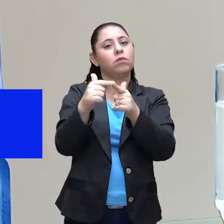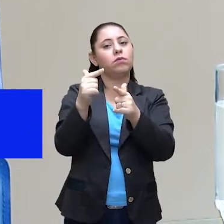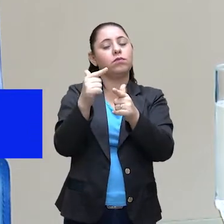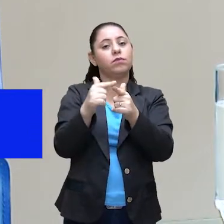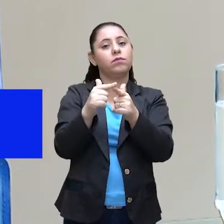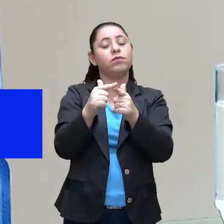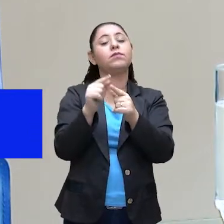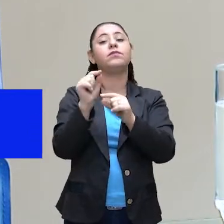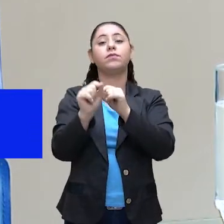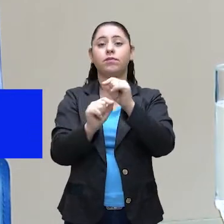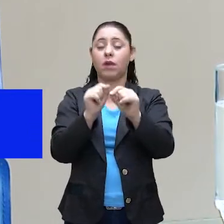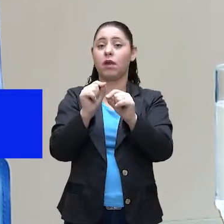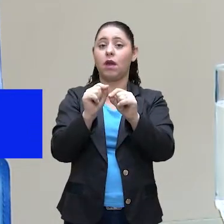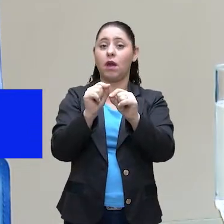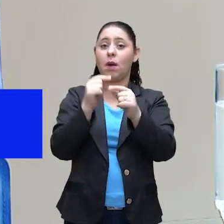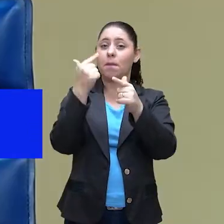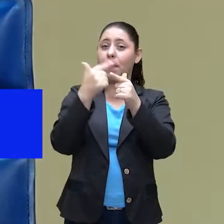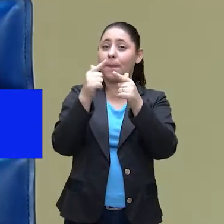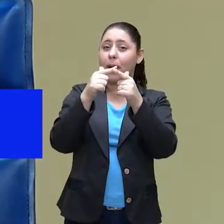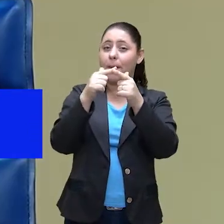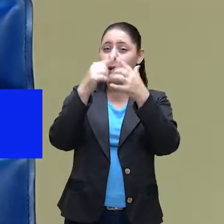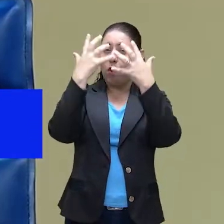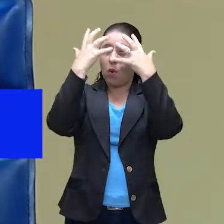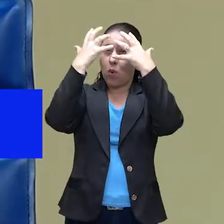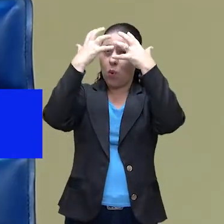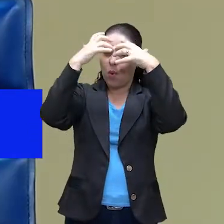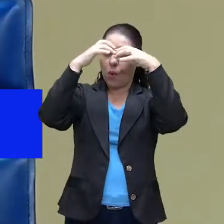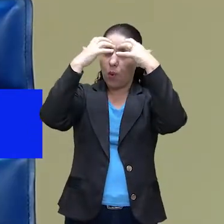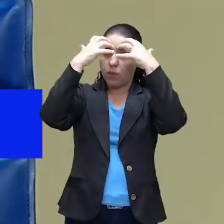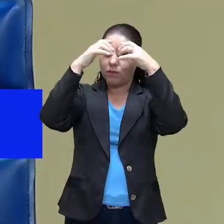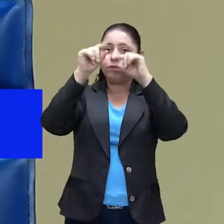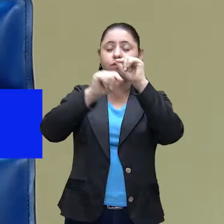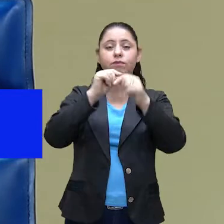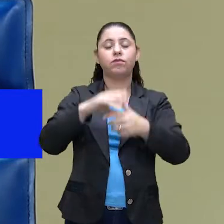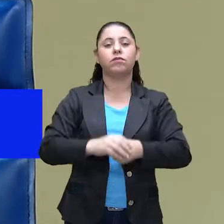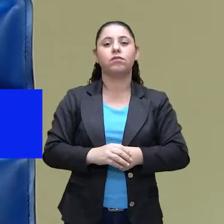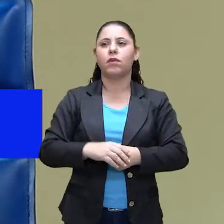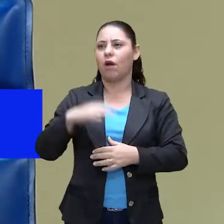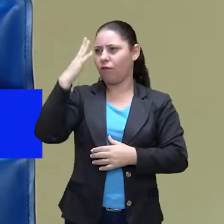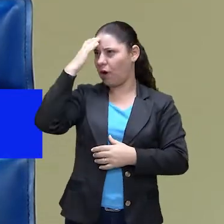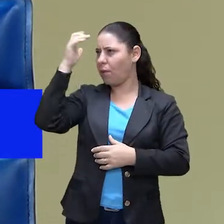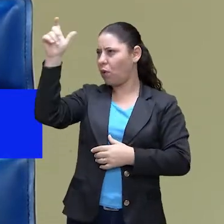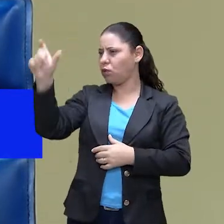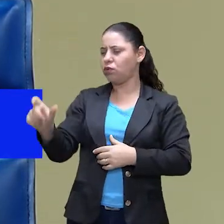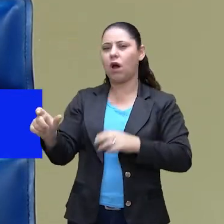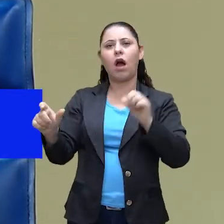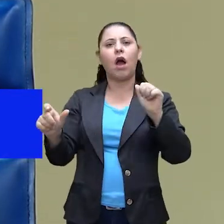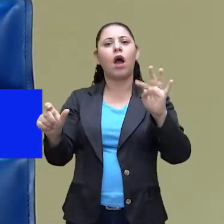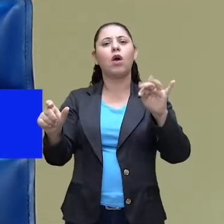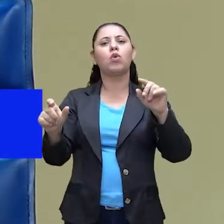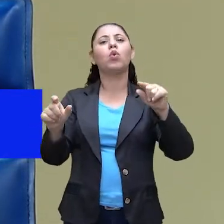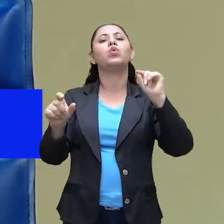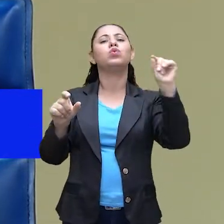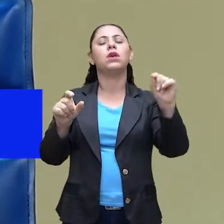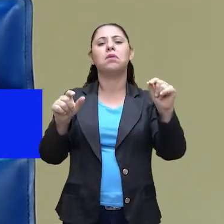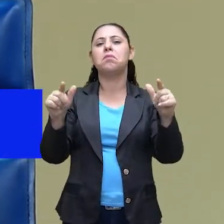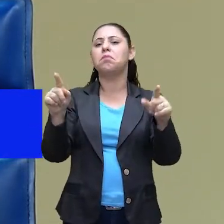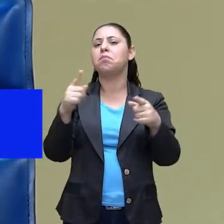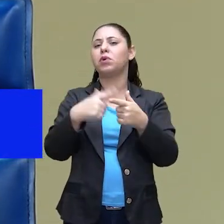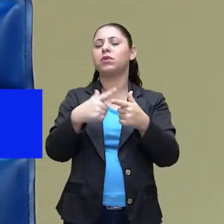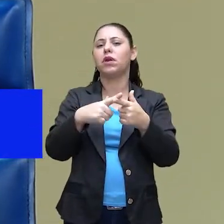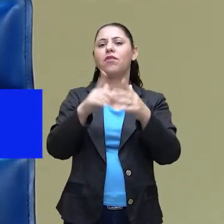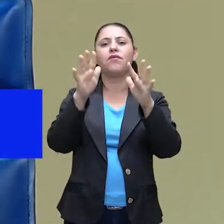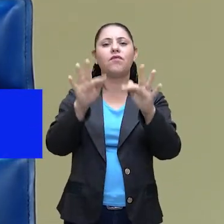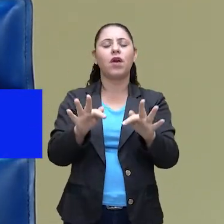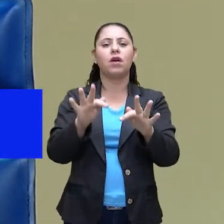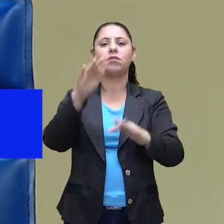sendo a lesão cerebral o motivo. No caso do ator Bruce Willis, o que isso pode mudar na carreira dele? Por que ele encerrou? Isso seria